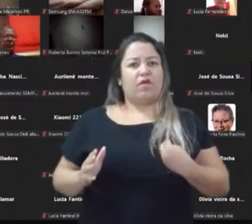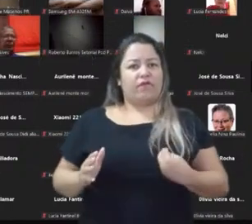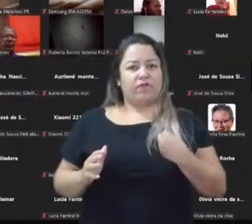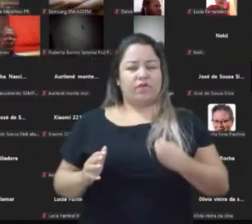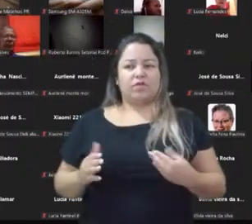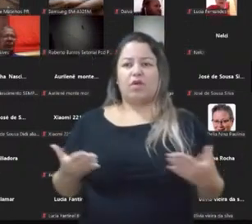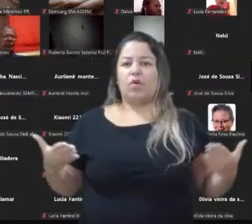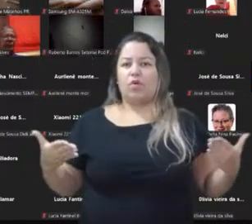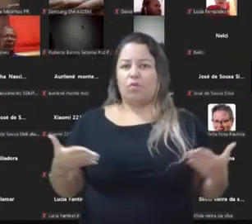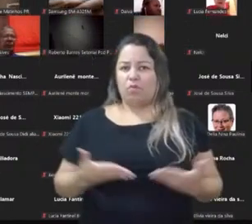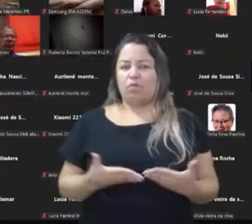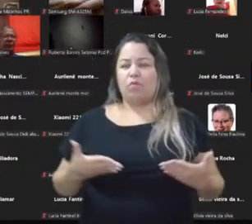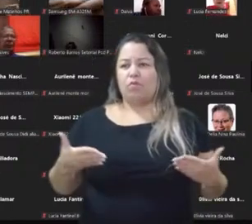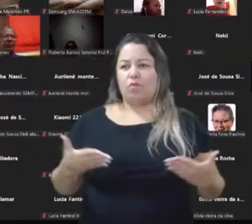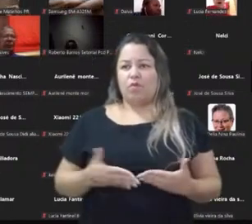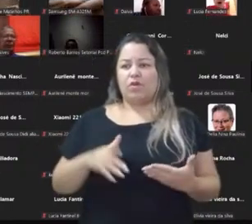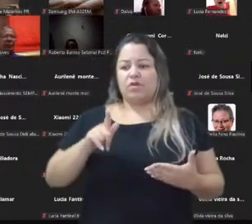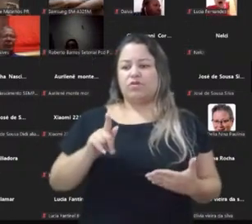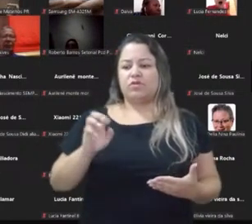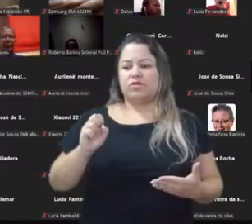uma gênerofeminino